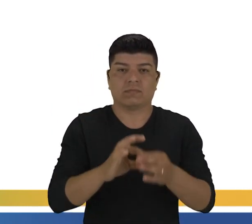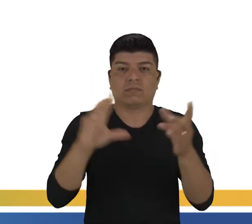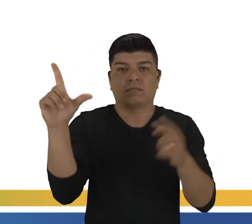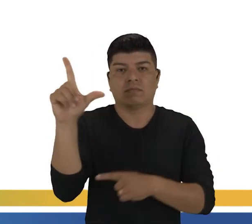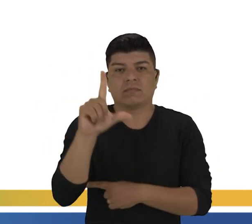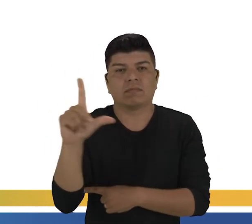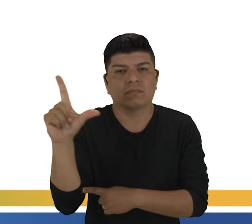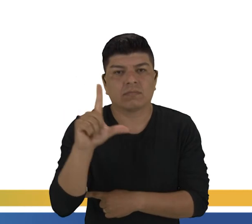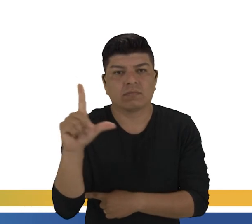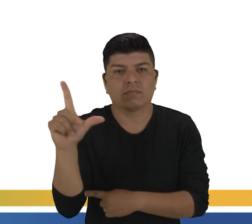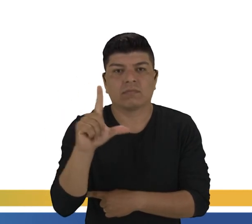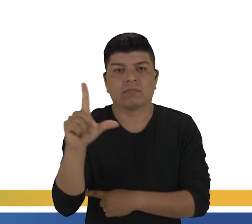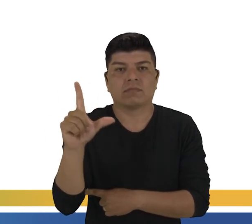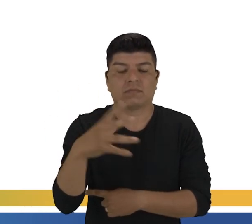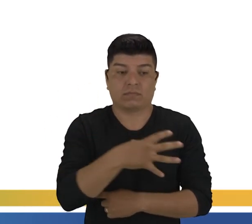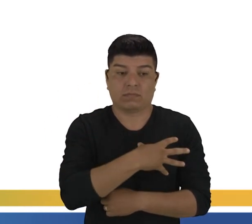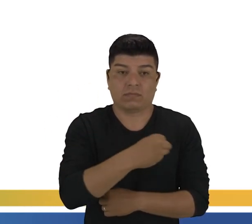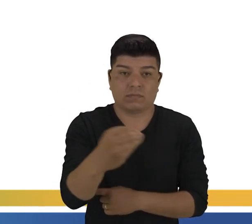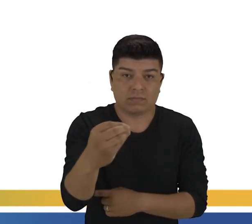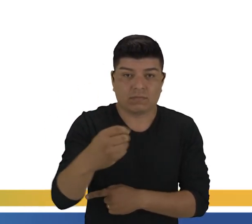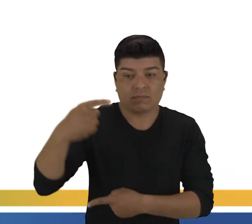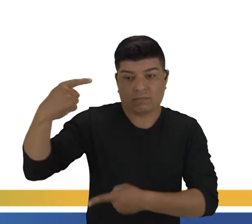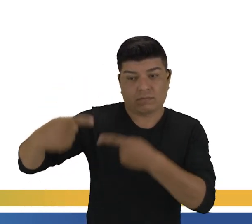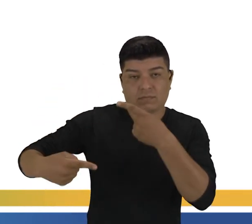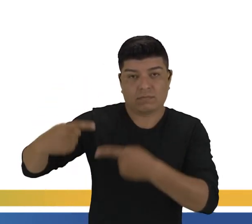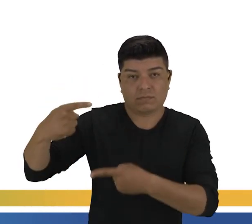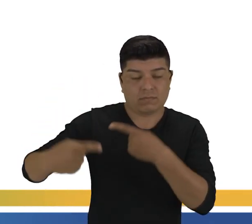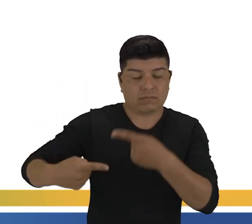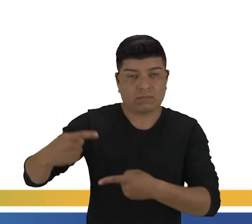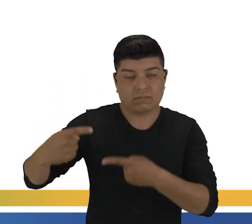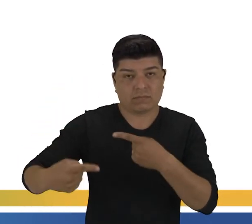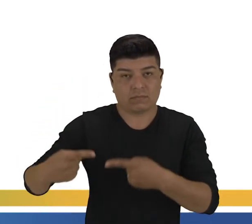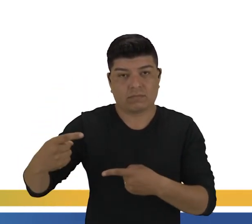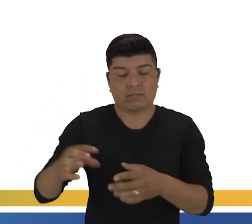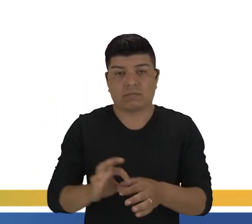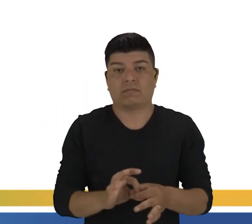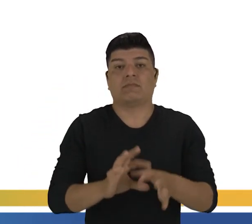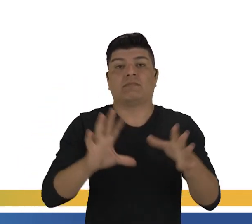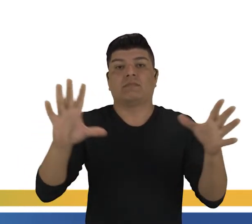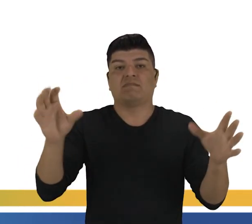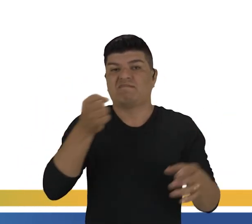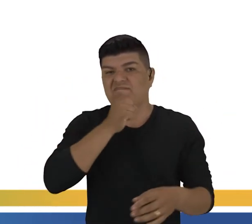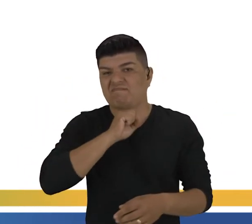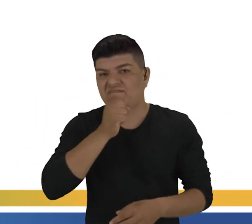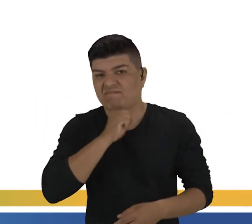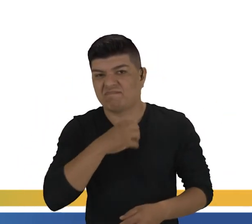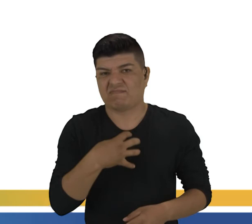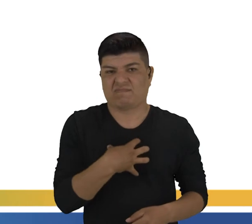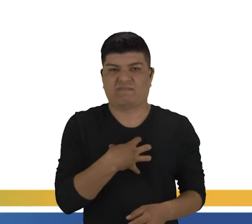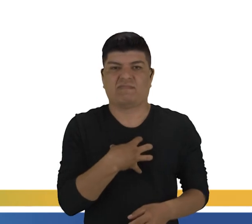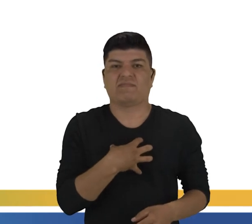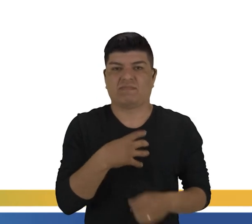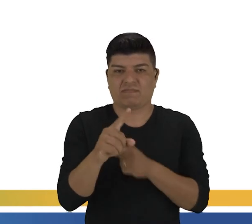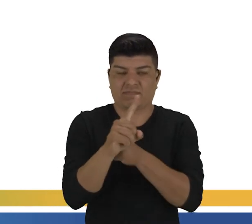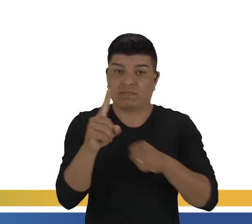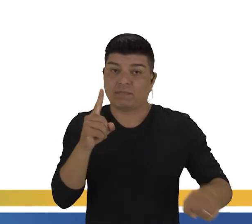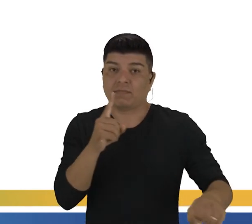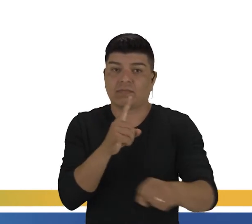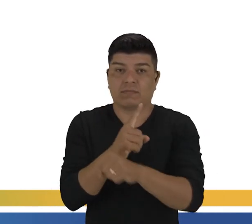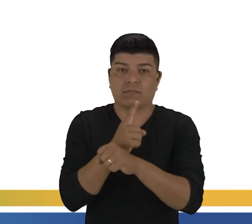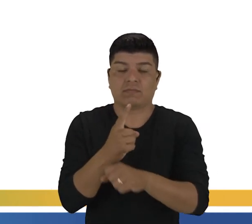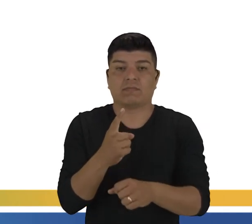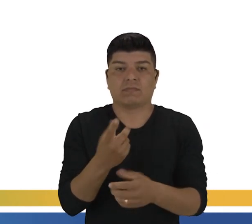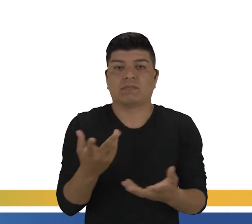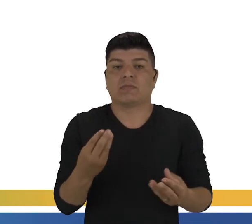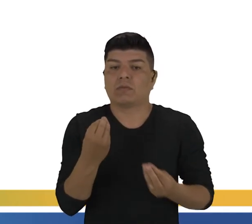filha da liberdade política. Ei-nos libertos da velha forma social. E como